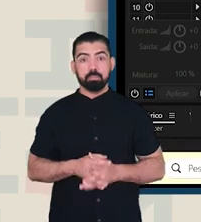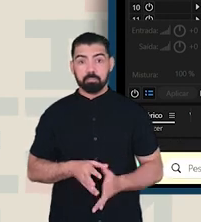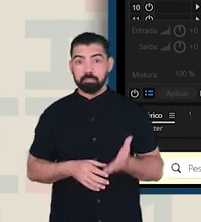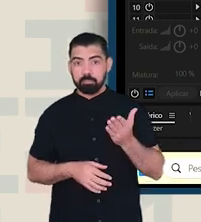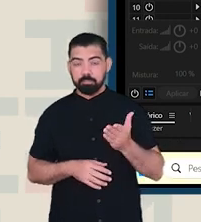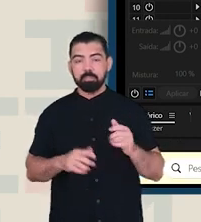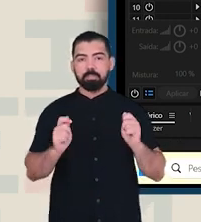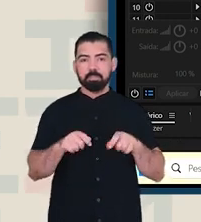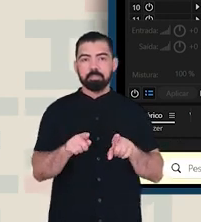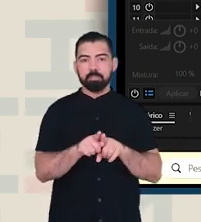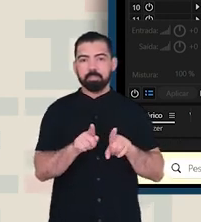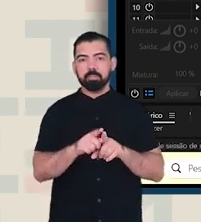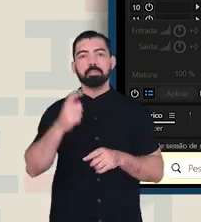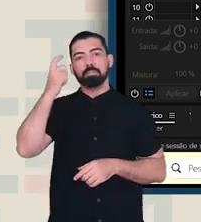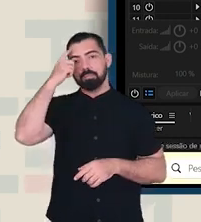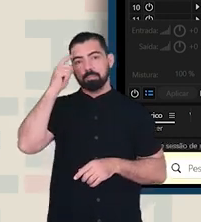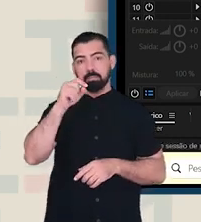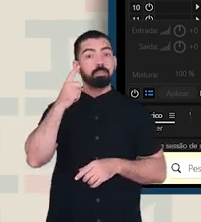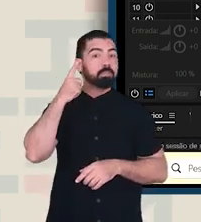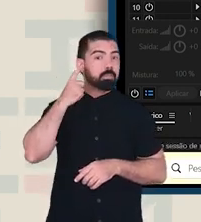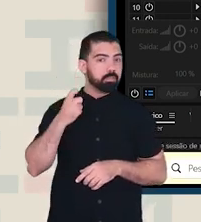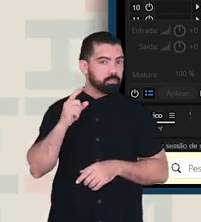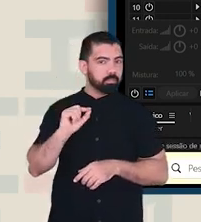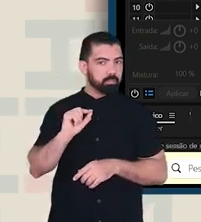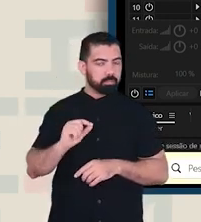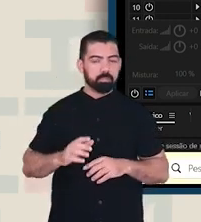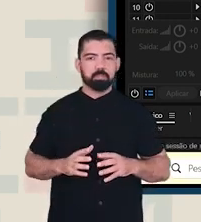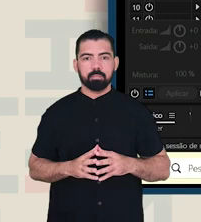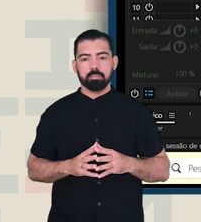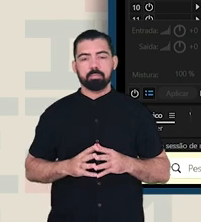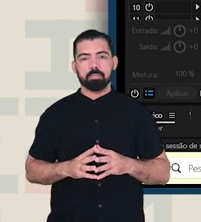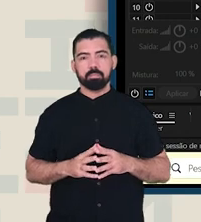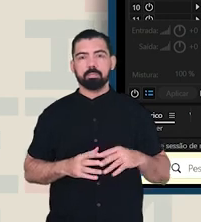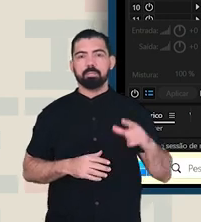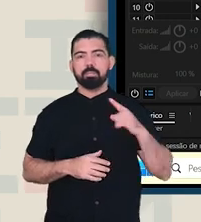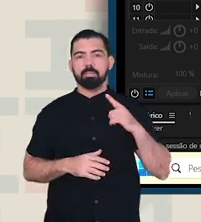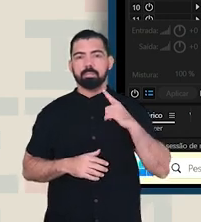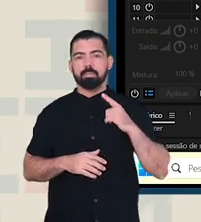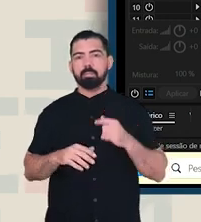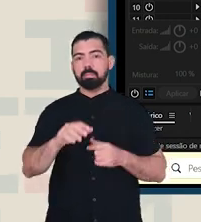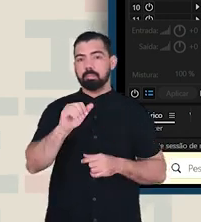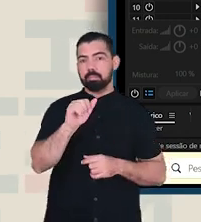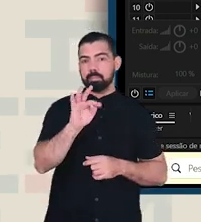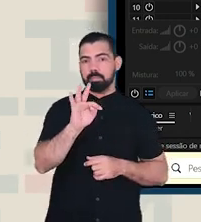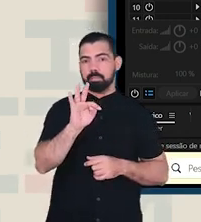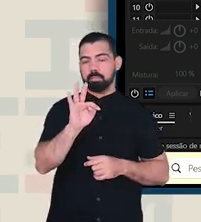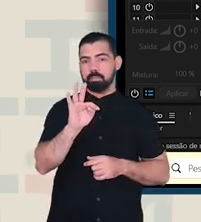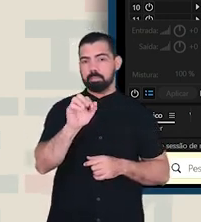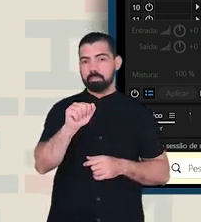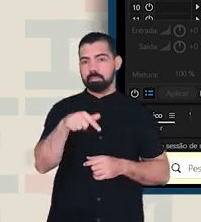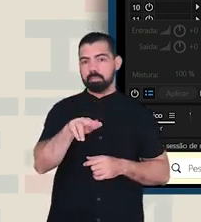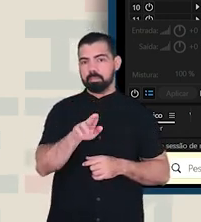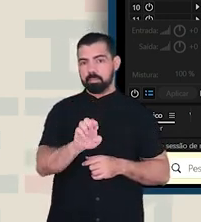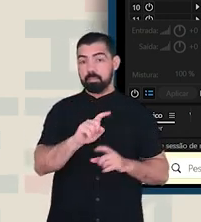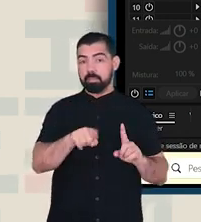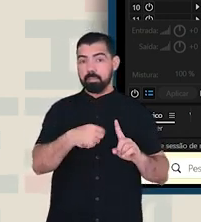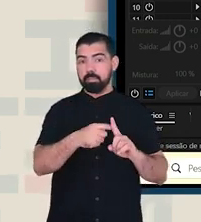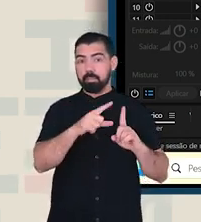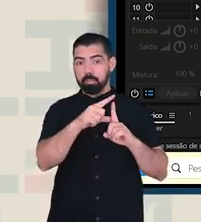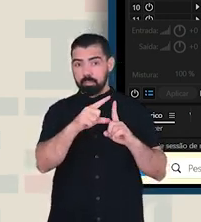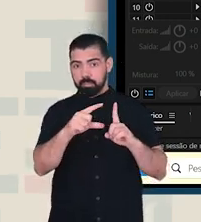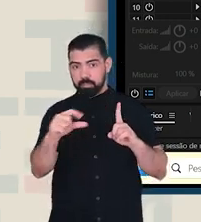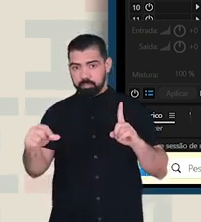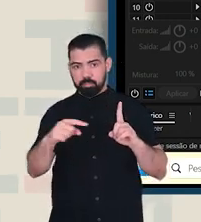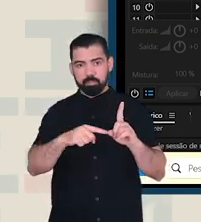Então, também podemos pensar que esse som tem um ataque e uma continuação, de alguma